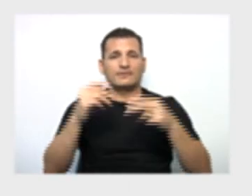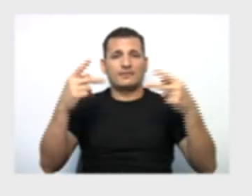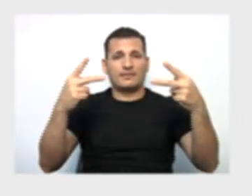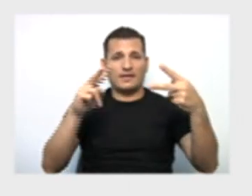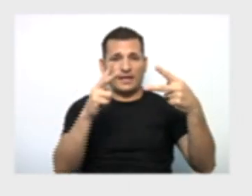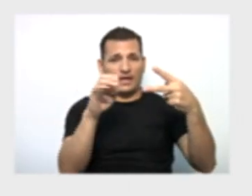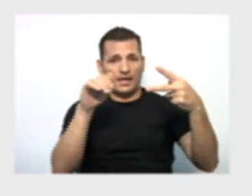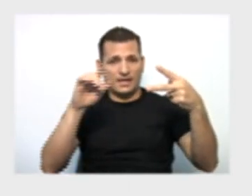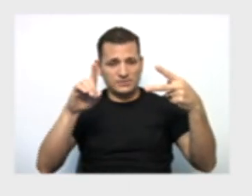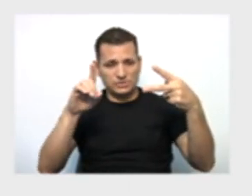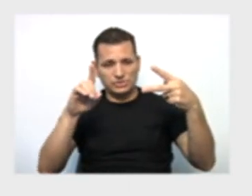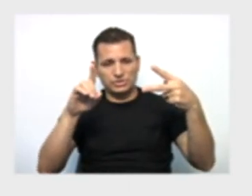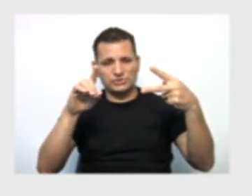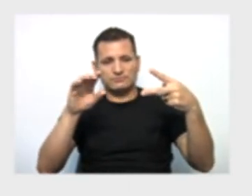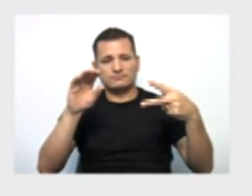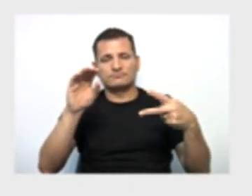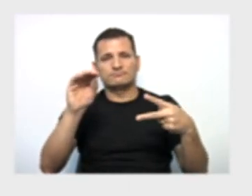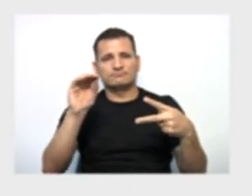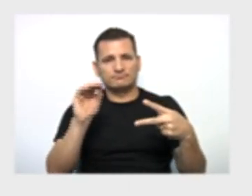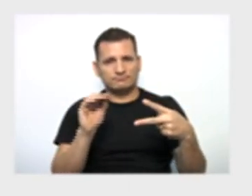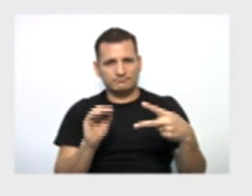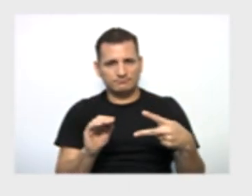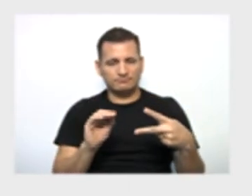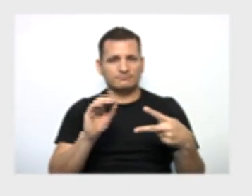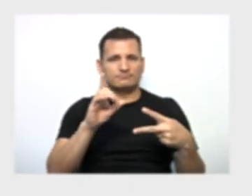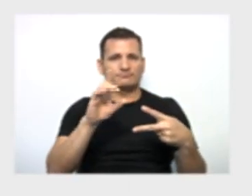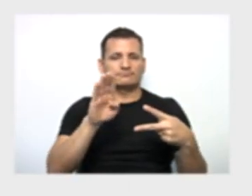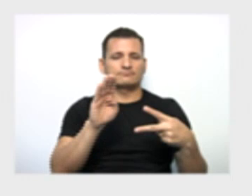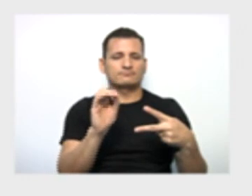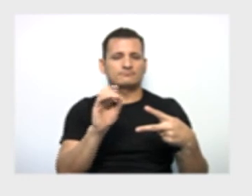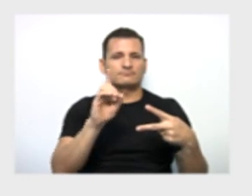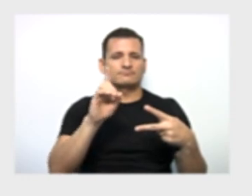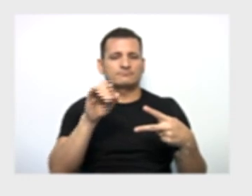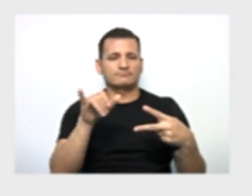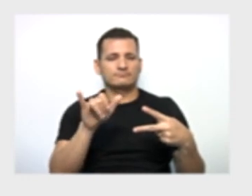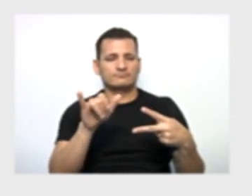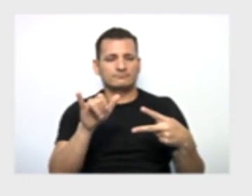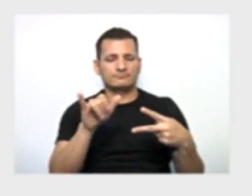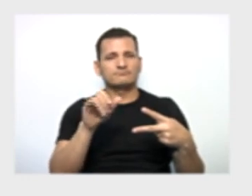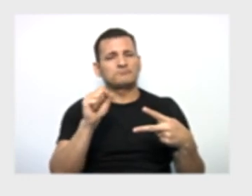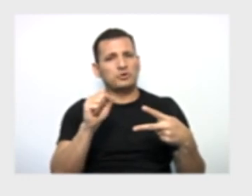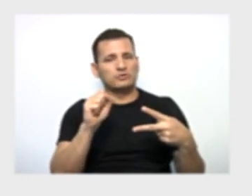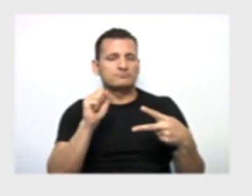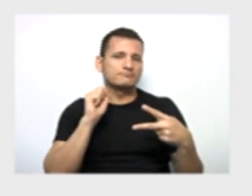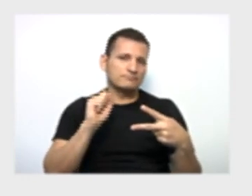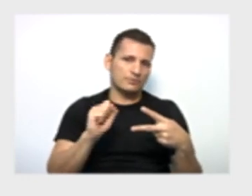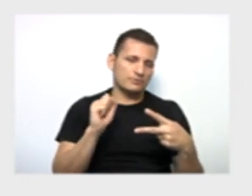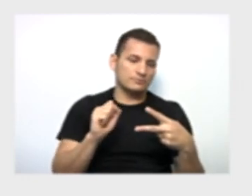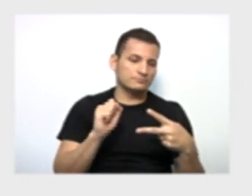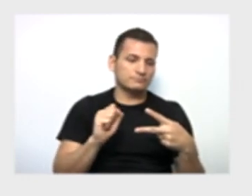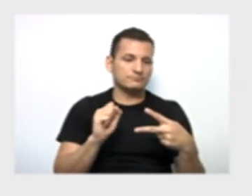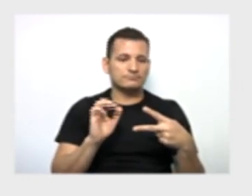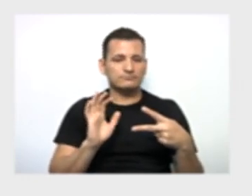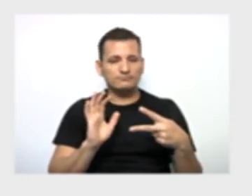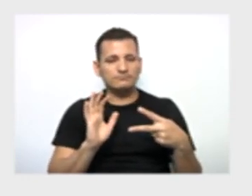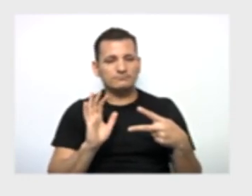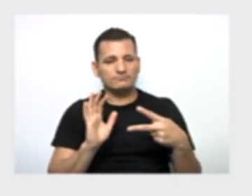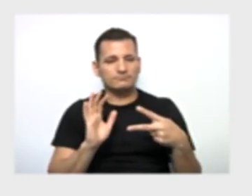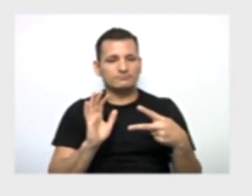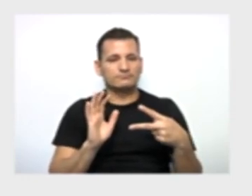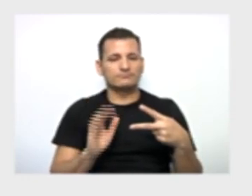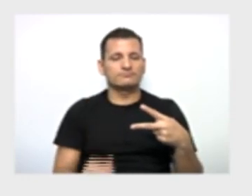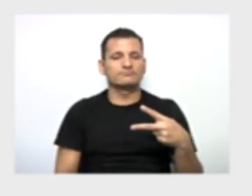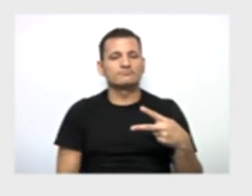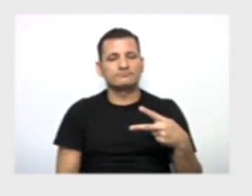head, e movimentei o H1 para o body. Posso fazer isso? Pode. Então, não é obrigatório que ele esteja